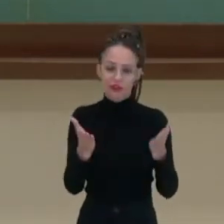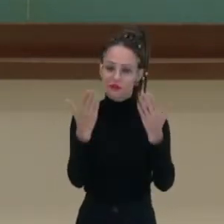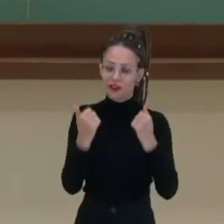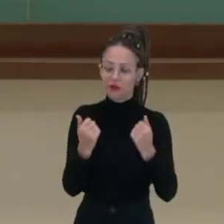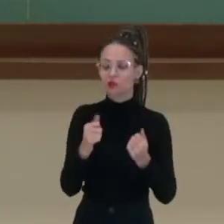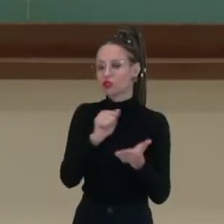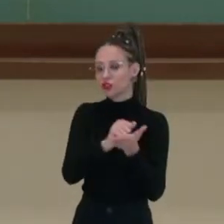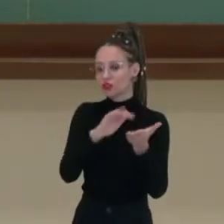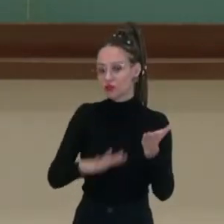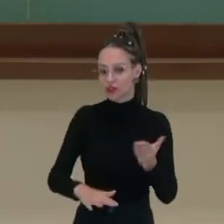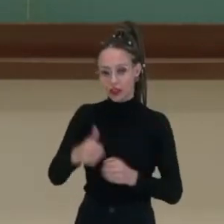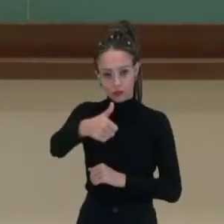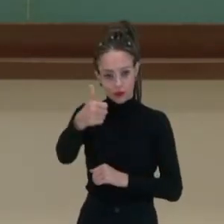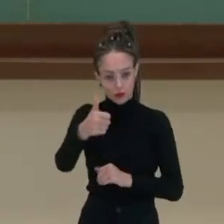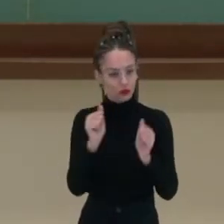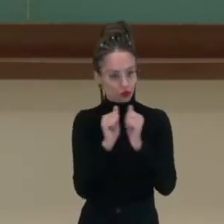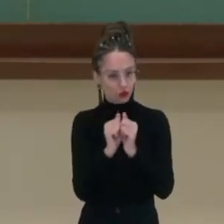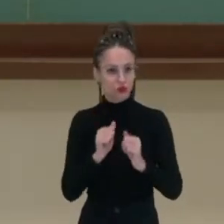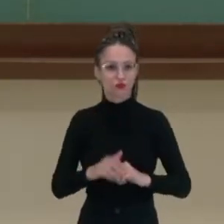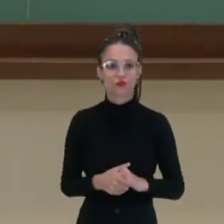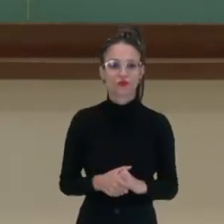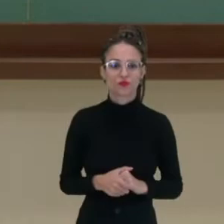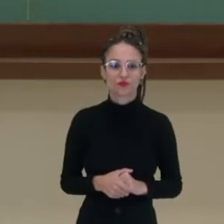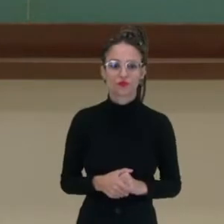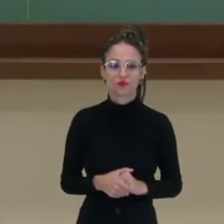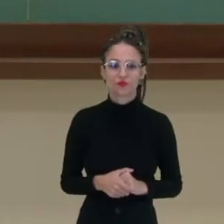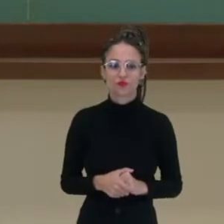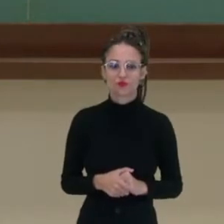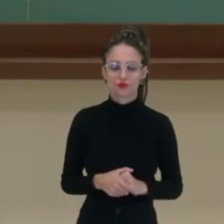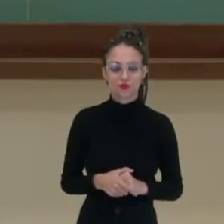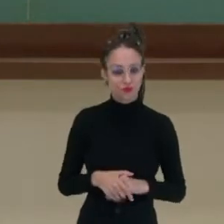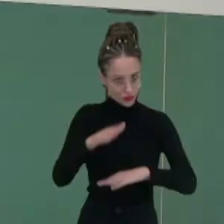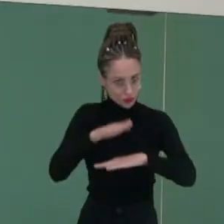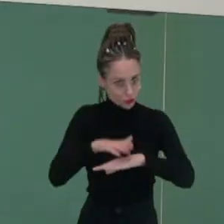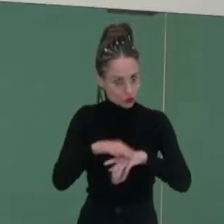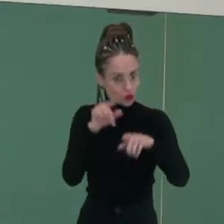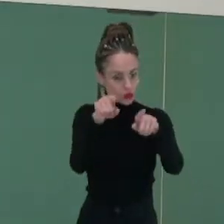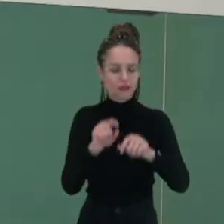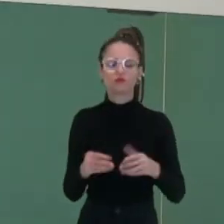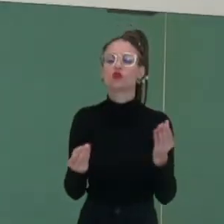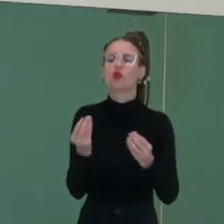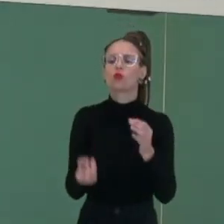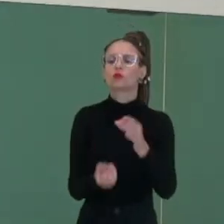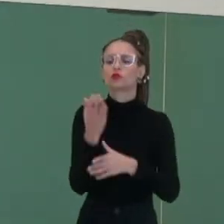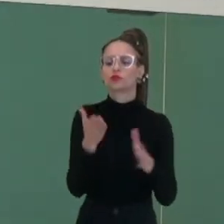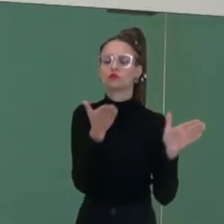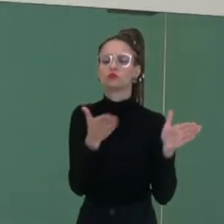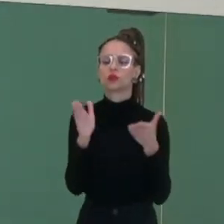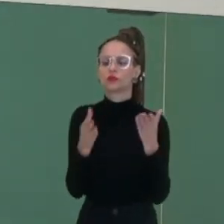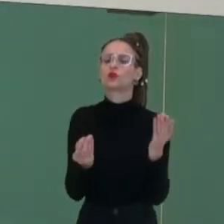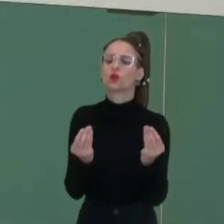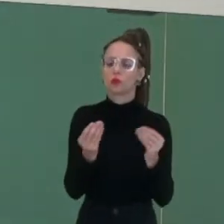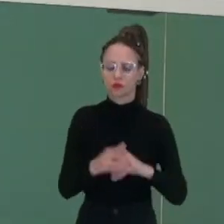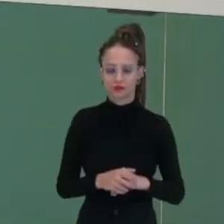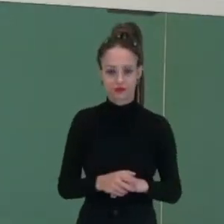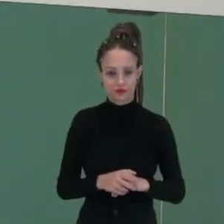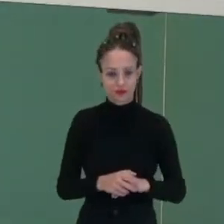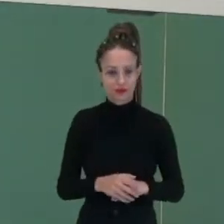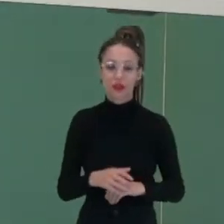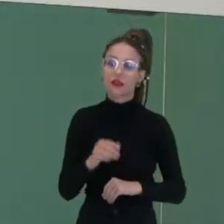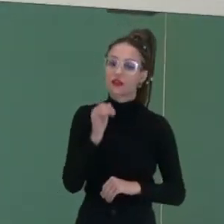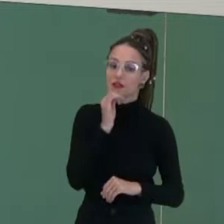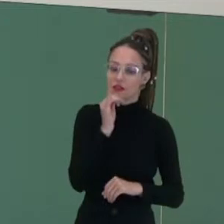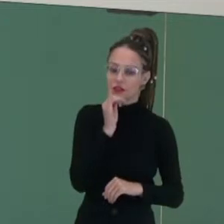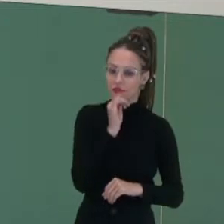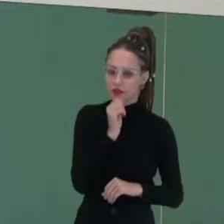ver uma atividade 1 aqui junto comigo. Agora é com você. Como surgiu a manufatura? E cite uma vantagem